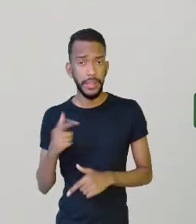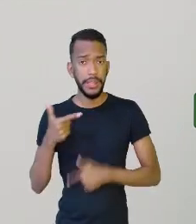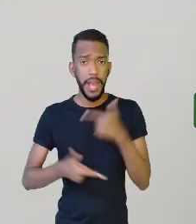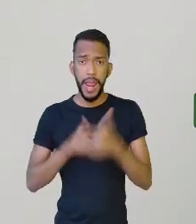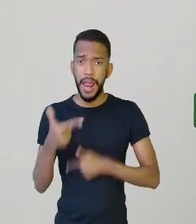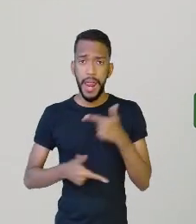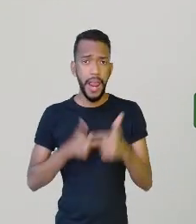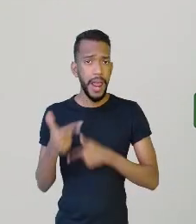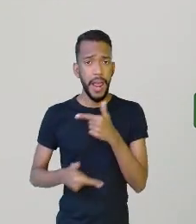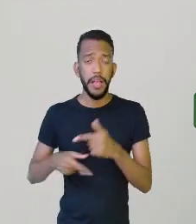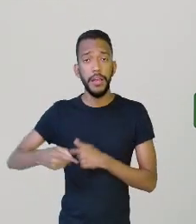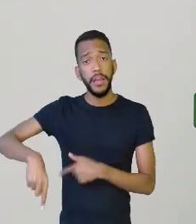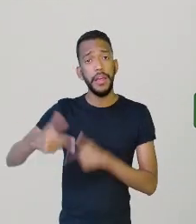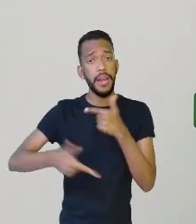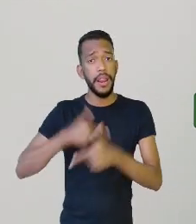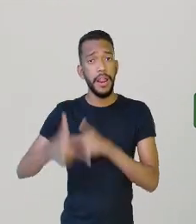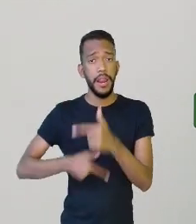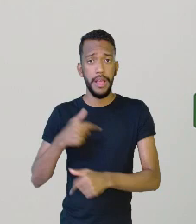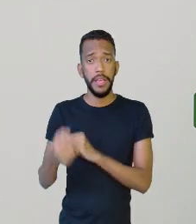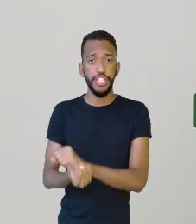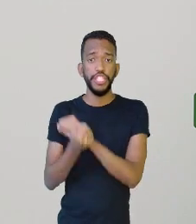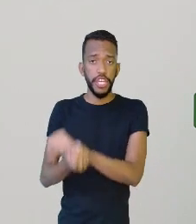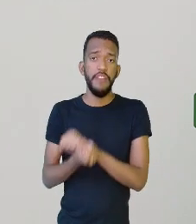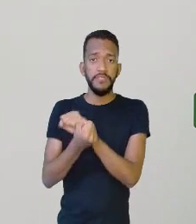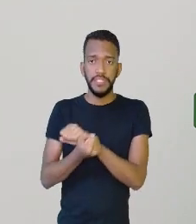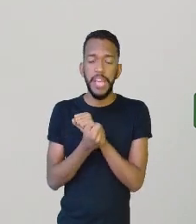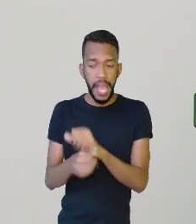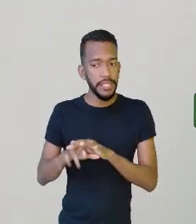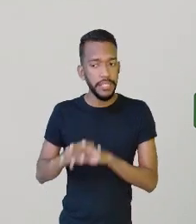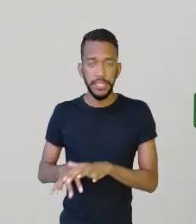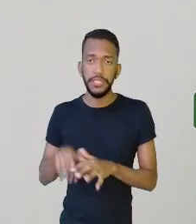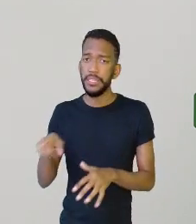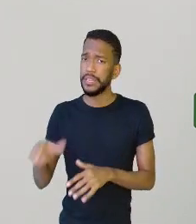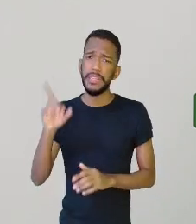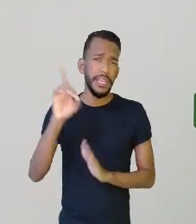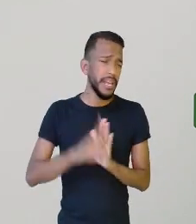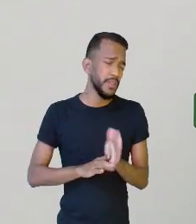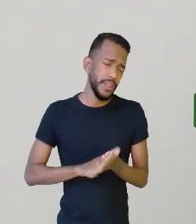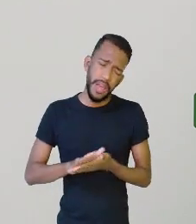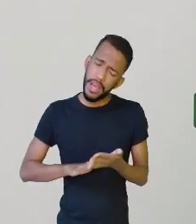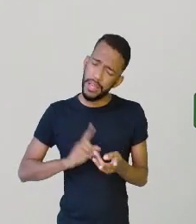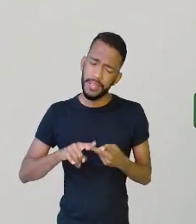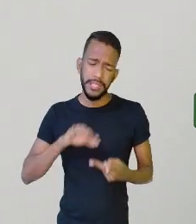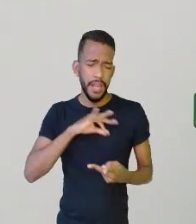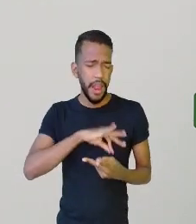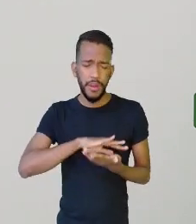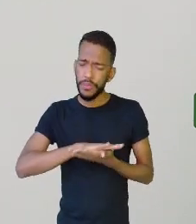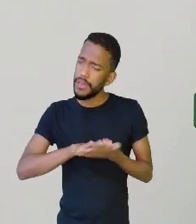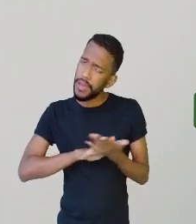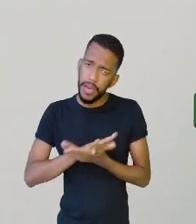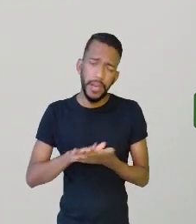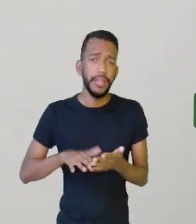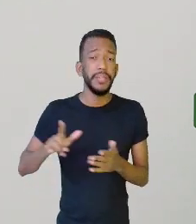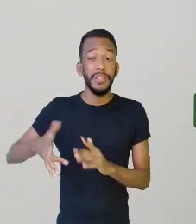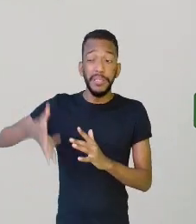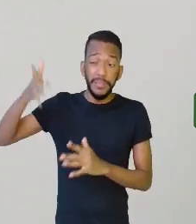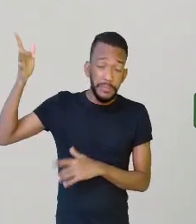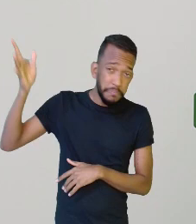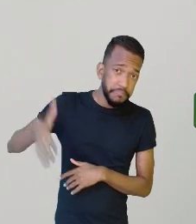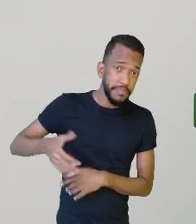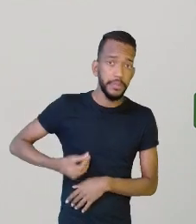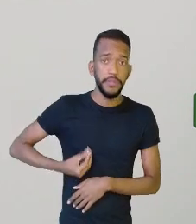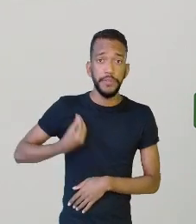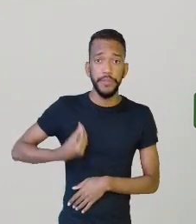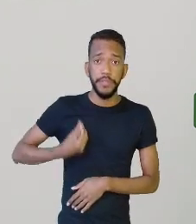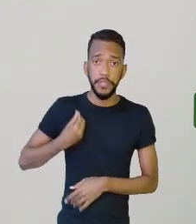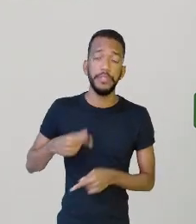trabalhadora trabalhava de forma escravizada, ou seja, sem direitos, não recebiam salários, com condições péssimas de